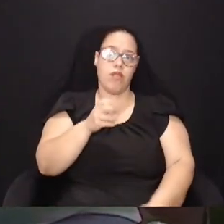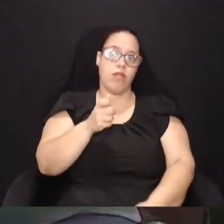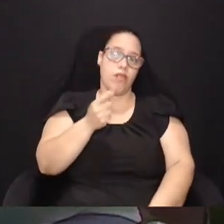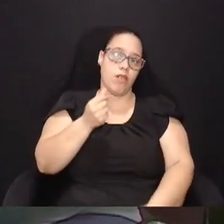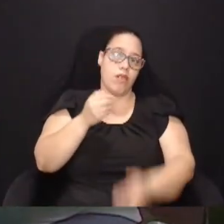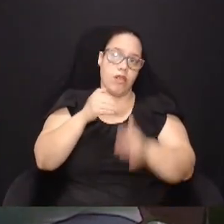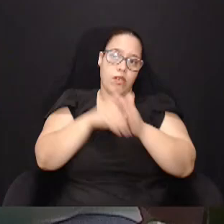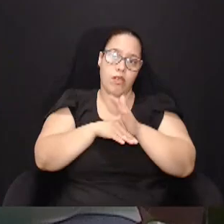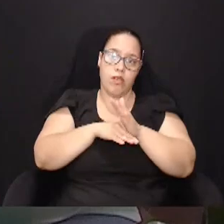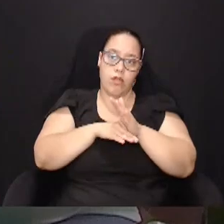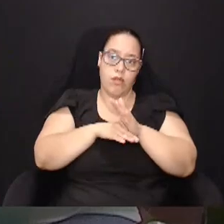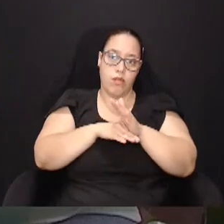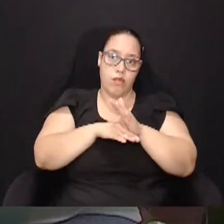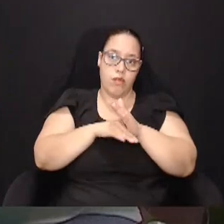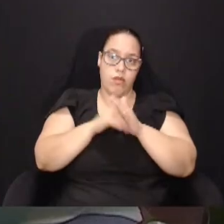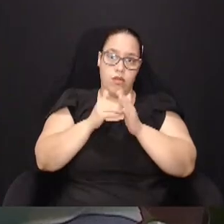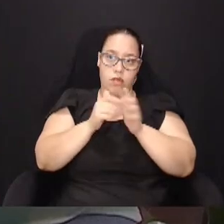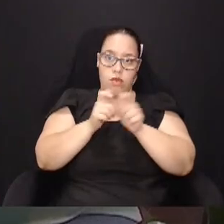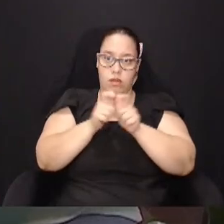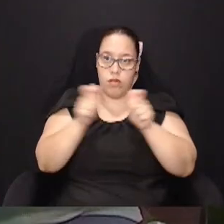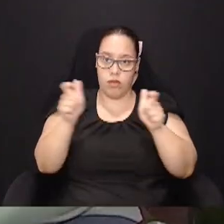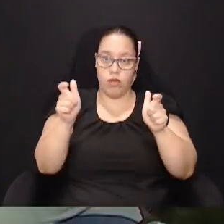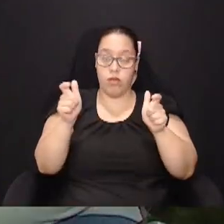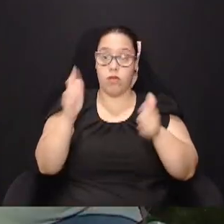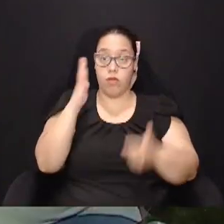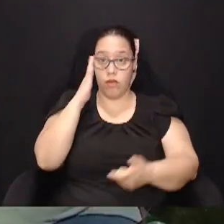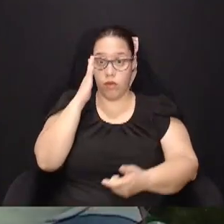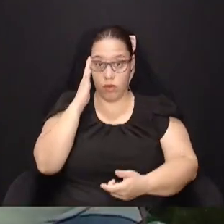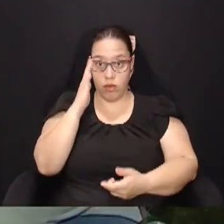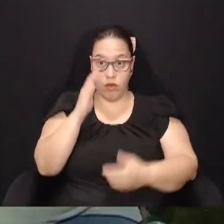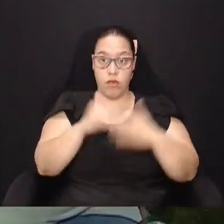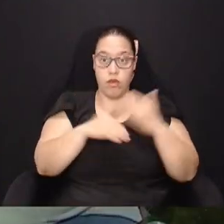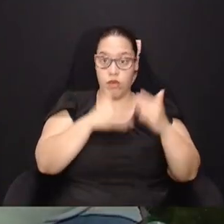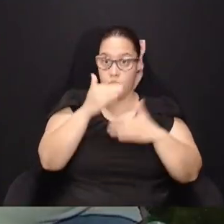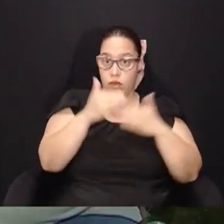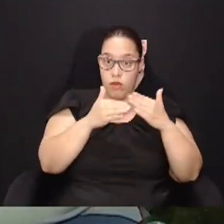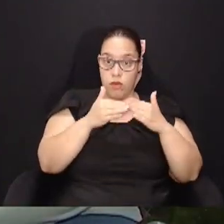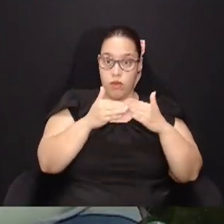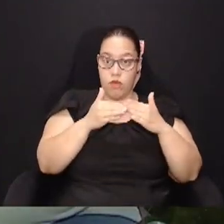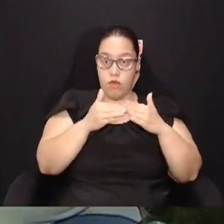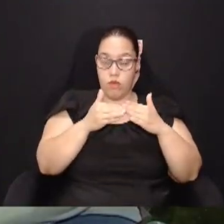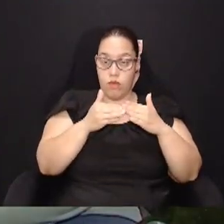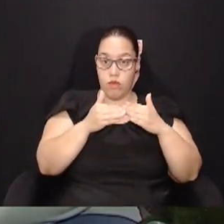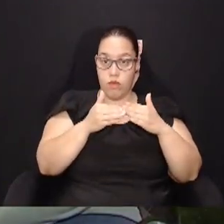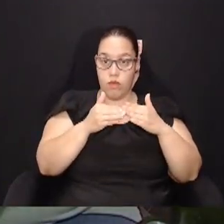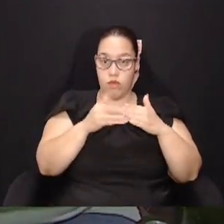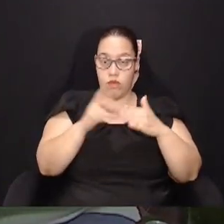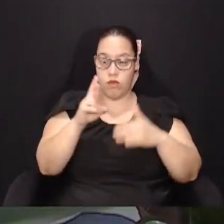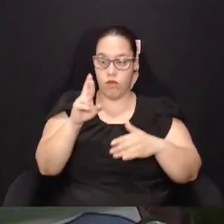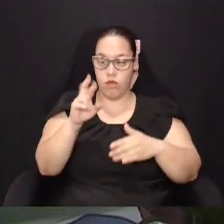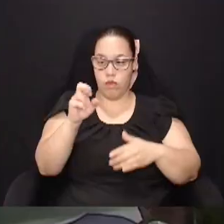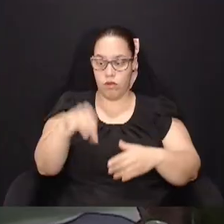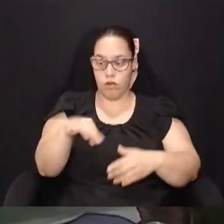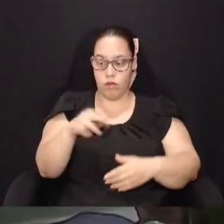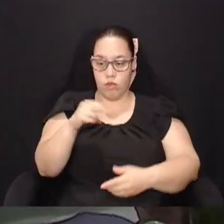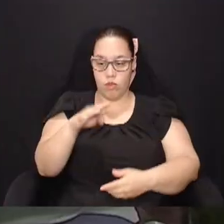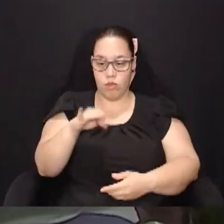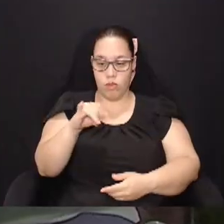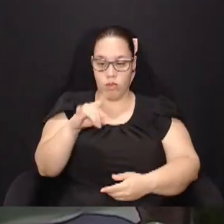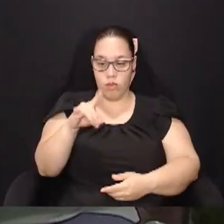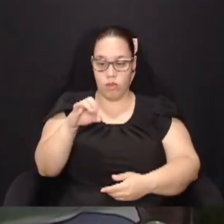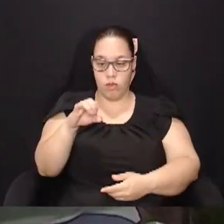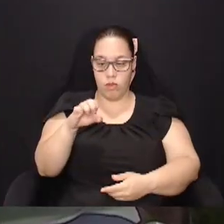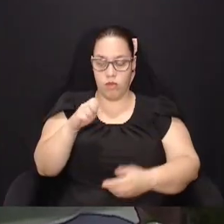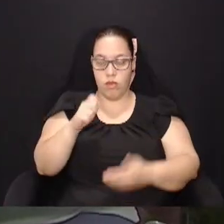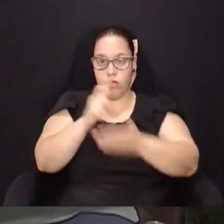ele rentabiliza, o dinheiro vai render e com essa rentabilidade você vai pagando as suas